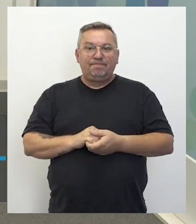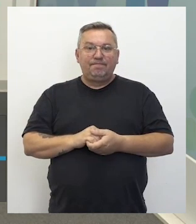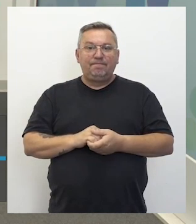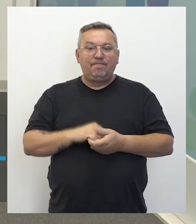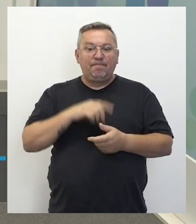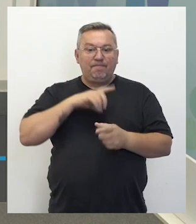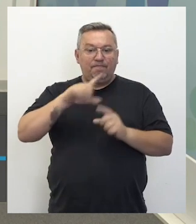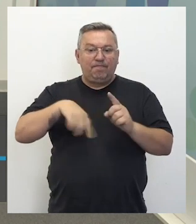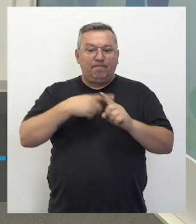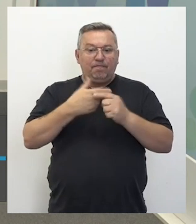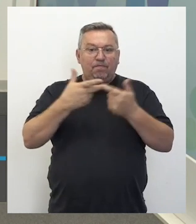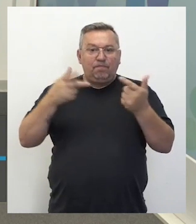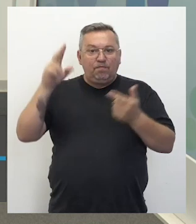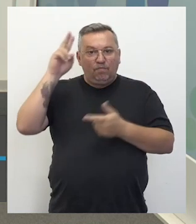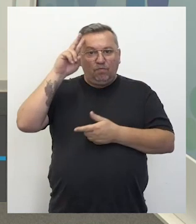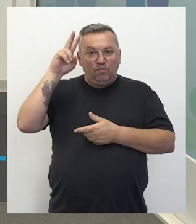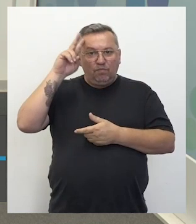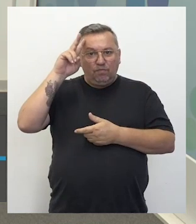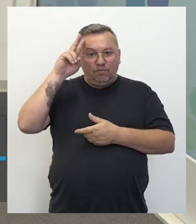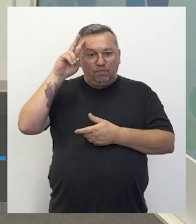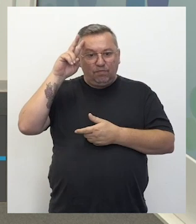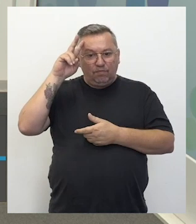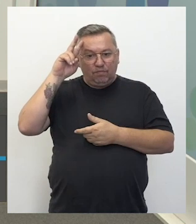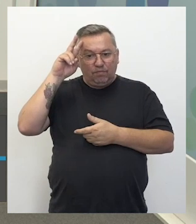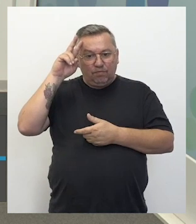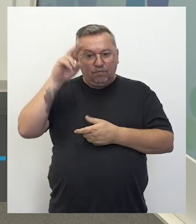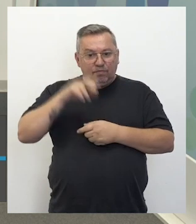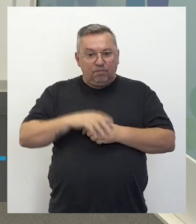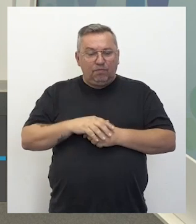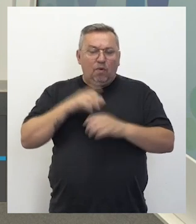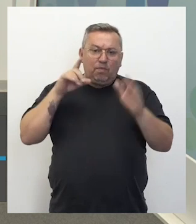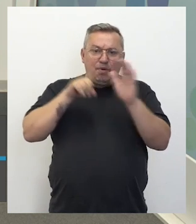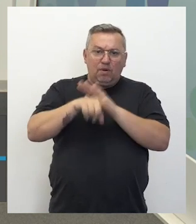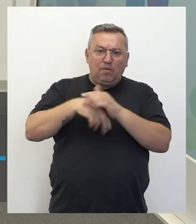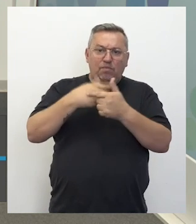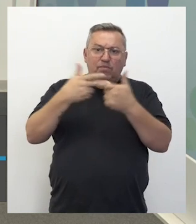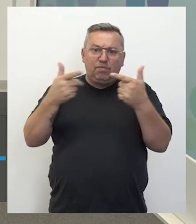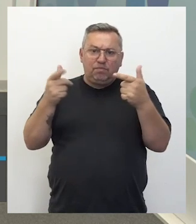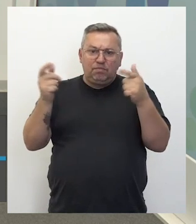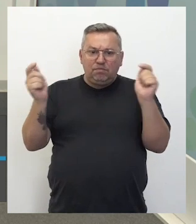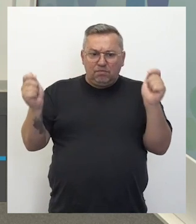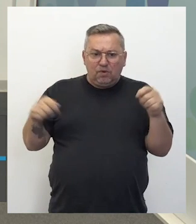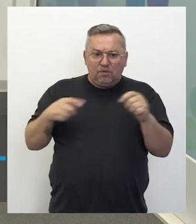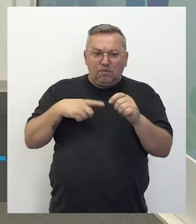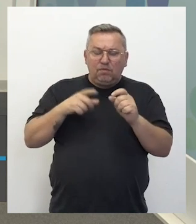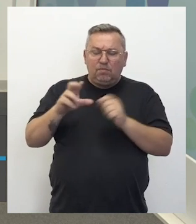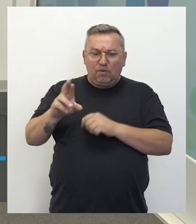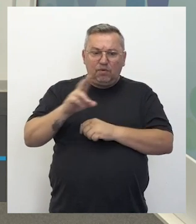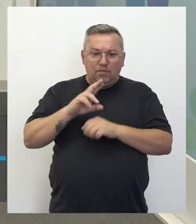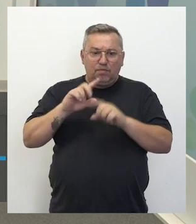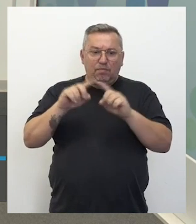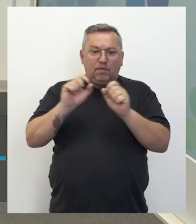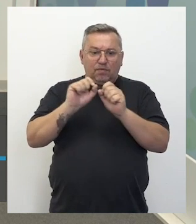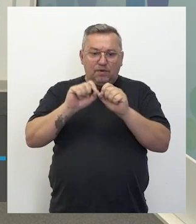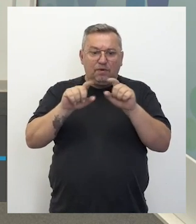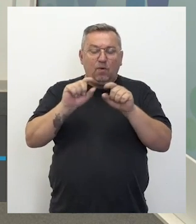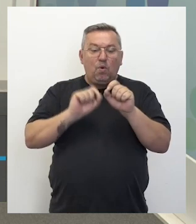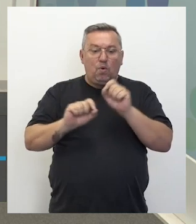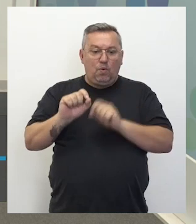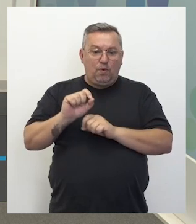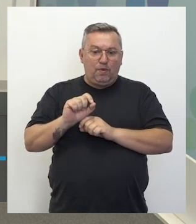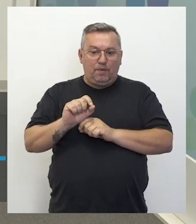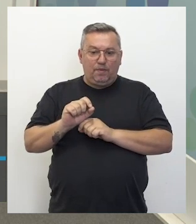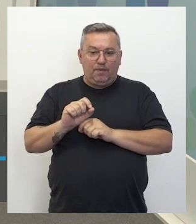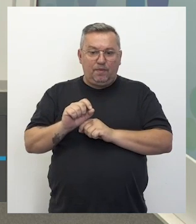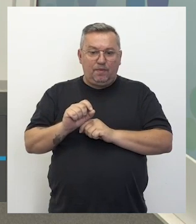coisa, Edgar, que você lembrou? Ou a gente pode, de repente, pedir para eles perguntarem alguma coisa? Pode, eu não sei se eu vou poder responder, mas eu posso adiantar para vocês assim. Pode